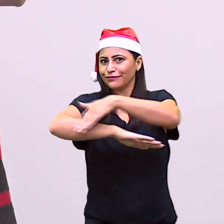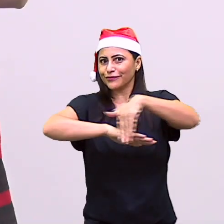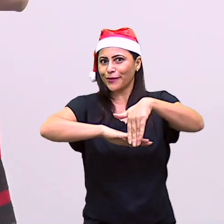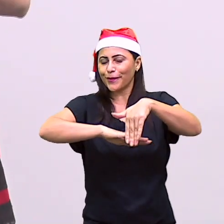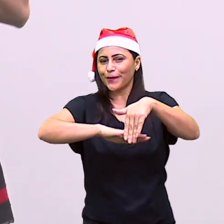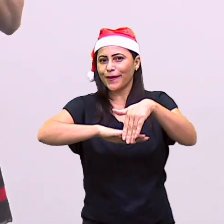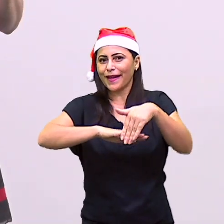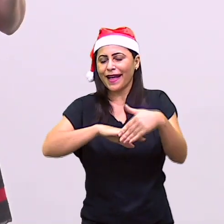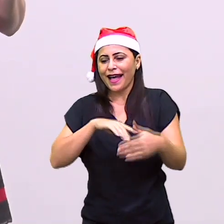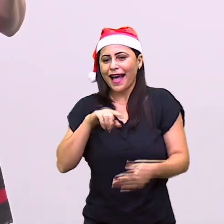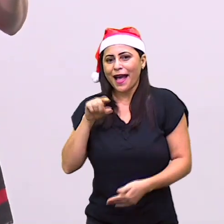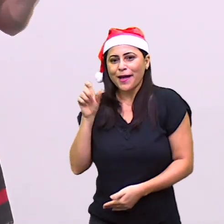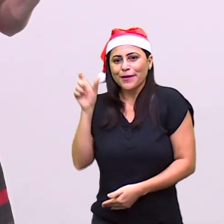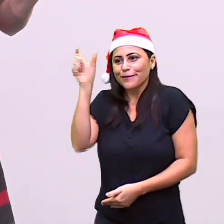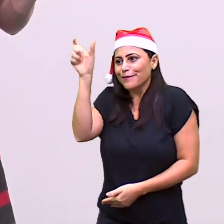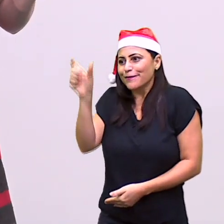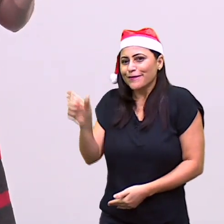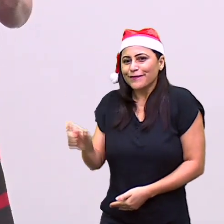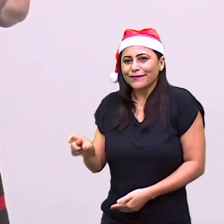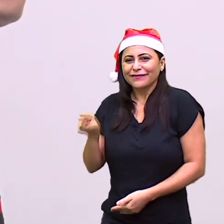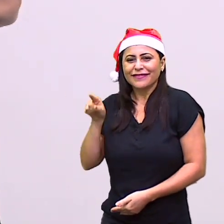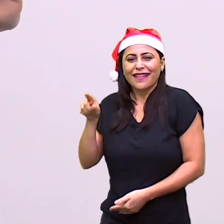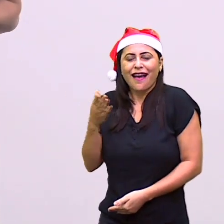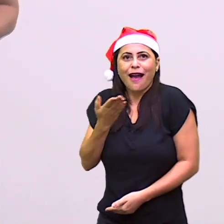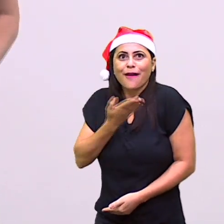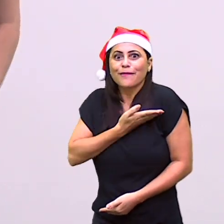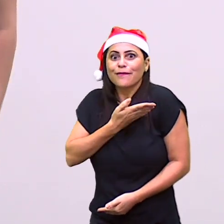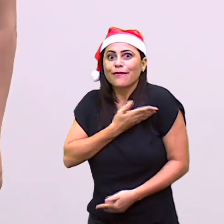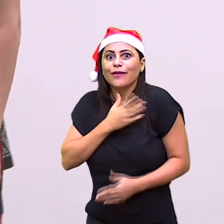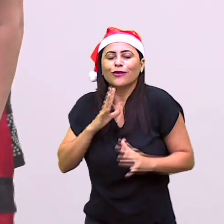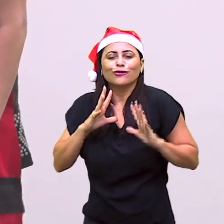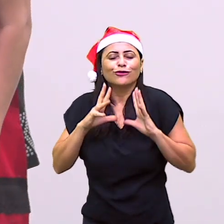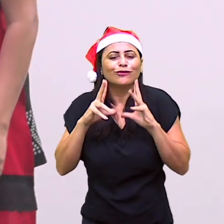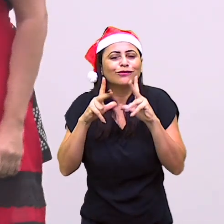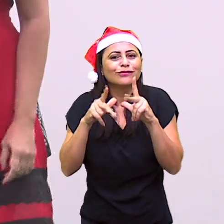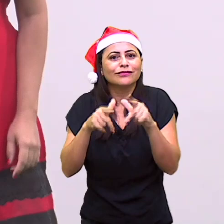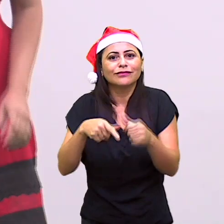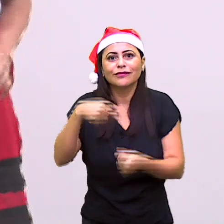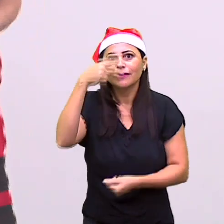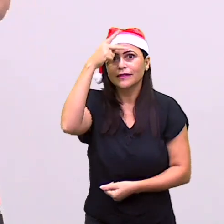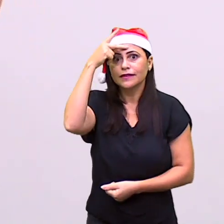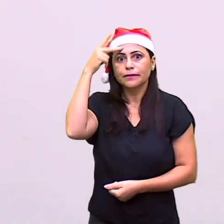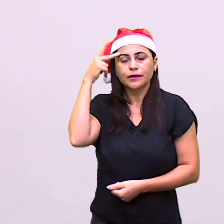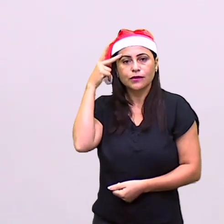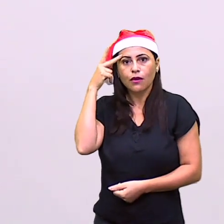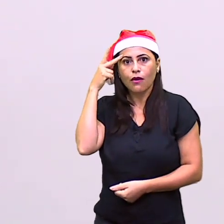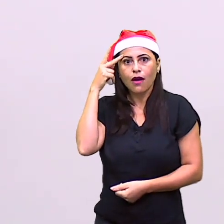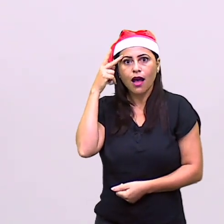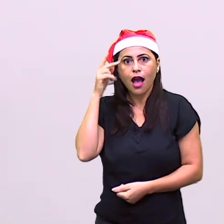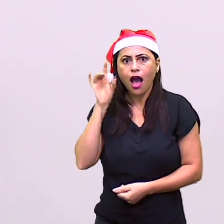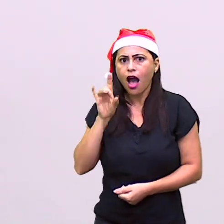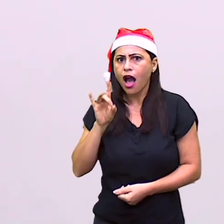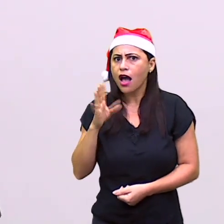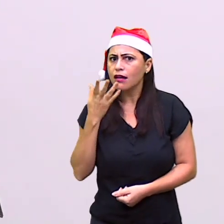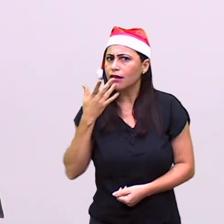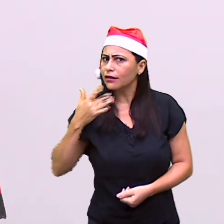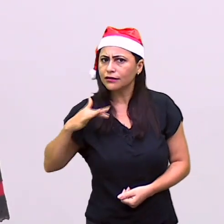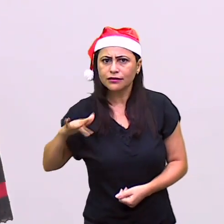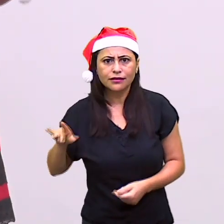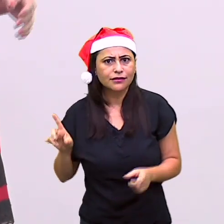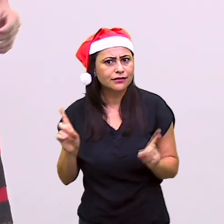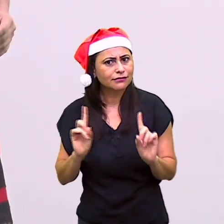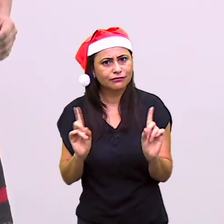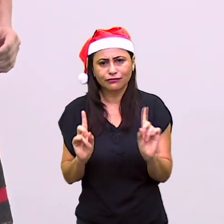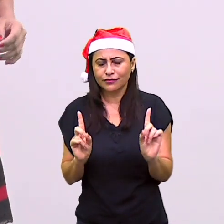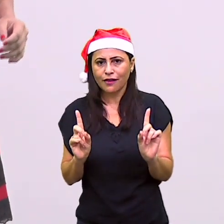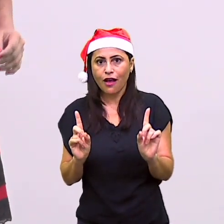amigo de todo mundo, mas ele não era amigo só dos meninos, não. Ele era